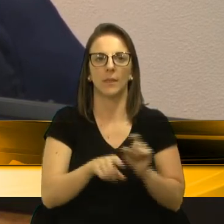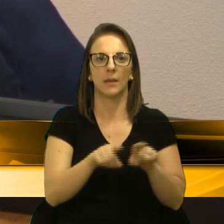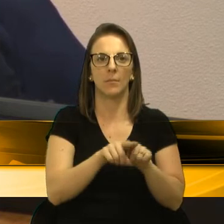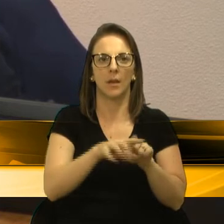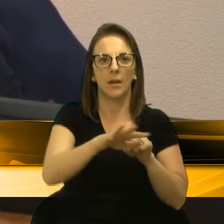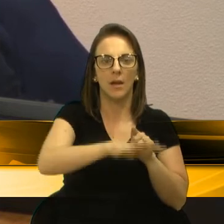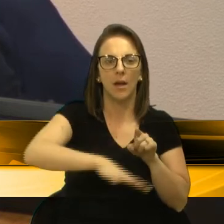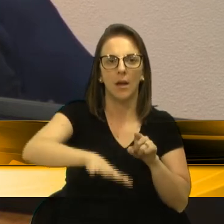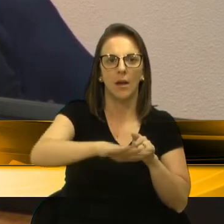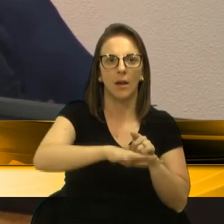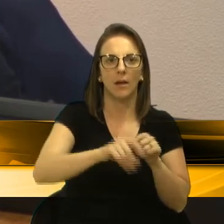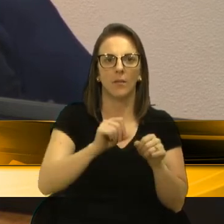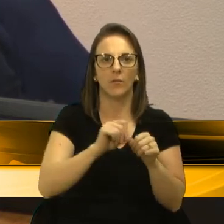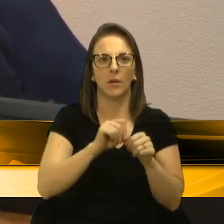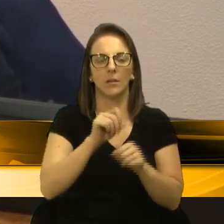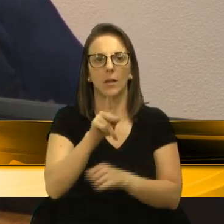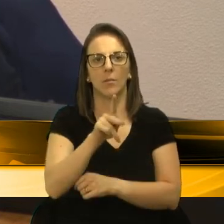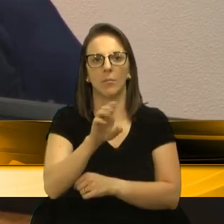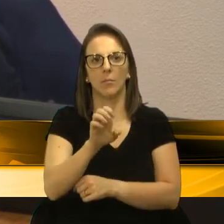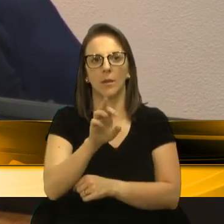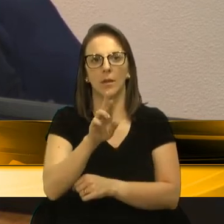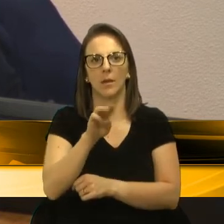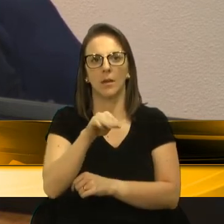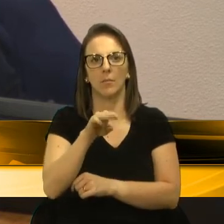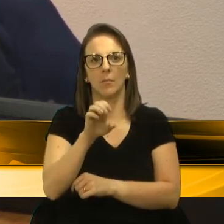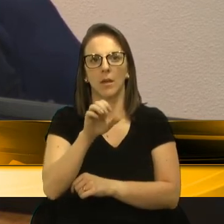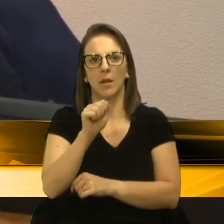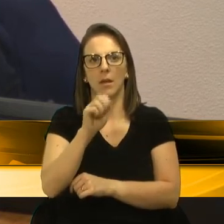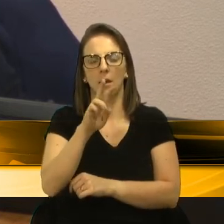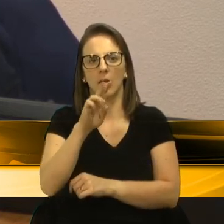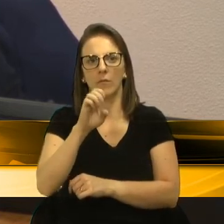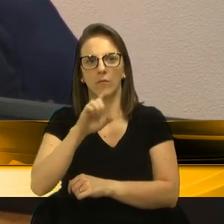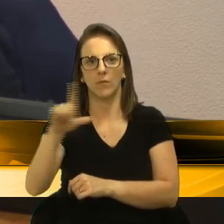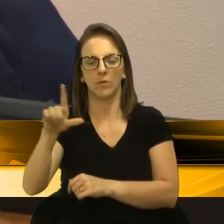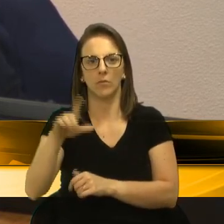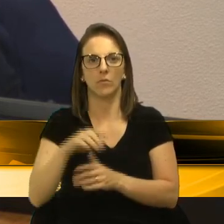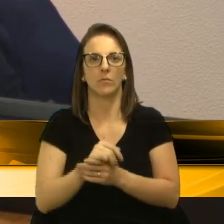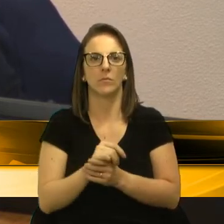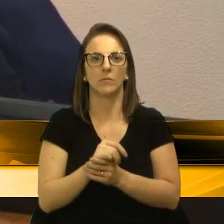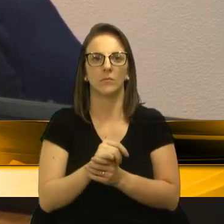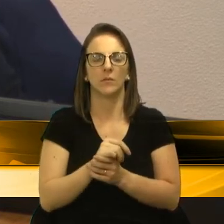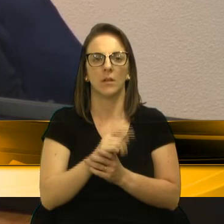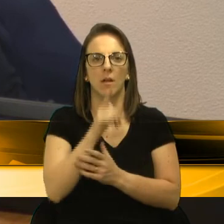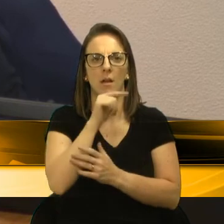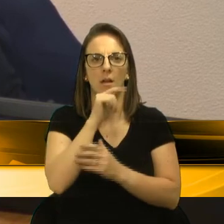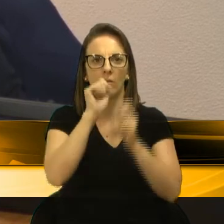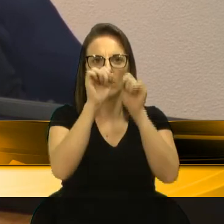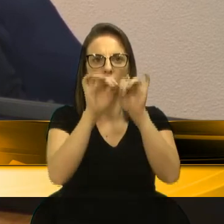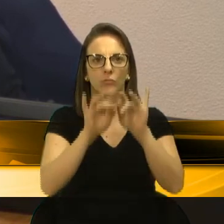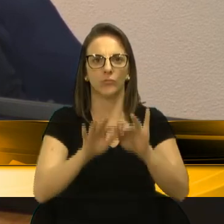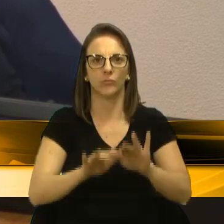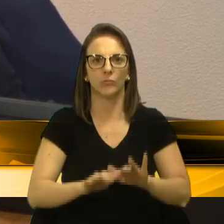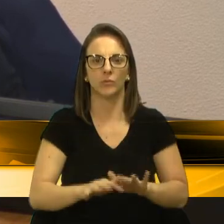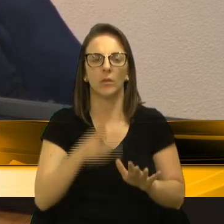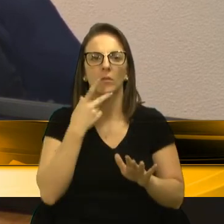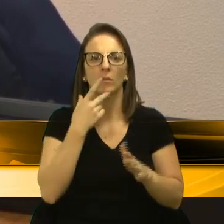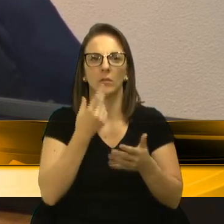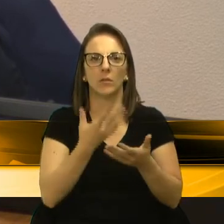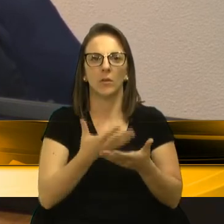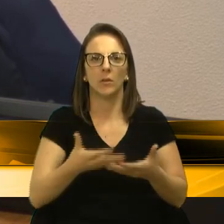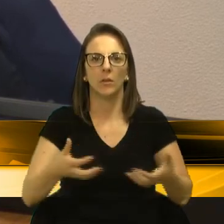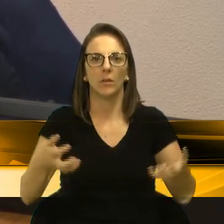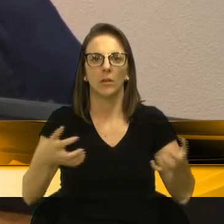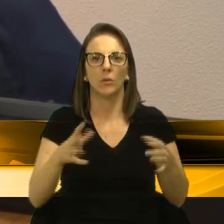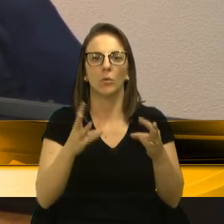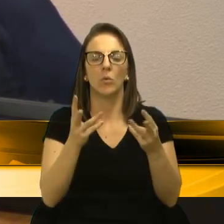de permeabilidade prevista nos quadros 04, anexos dos planos regionais estratégicos das subprefeituras, instituídos pela Lei 13.885,